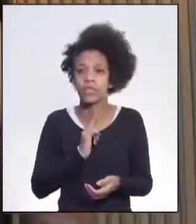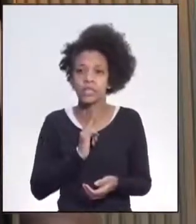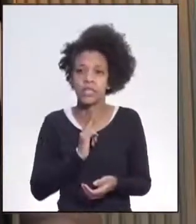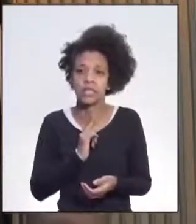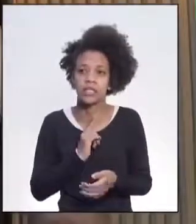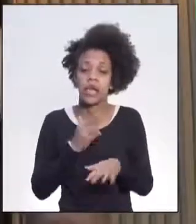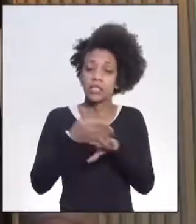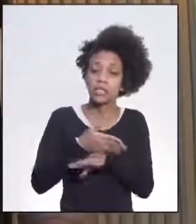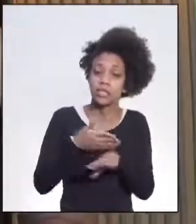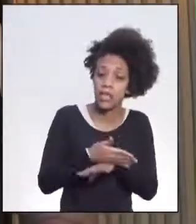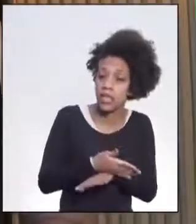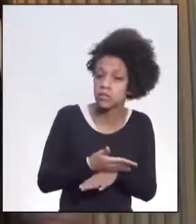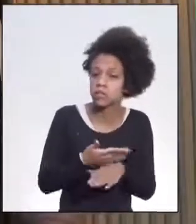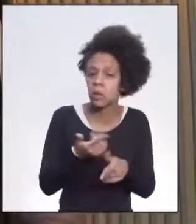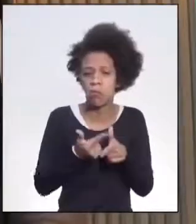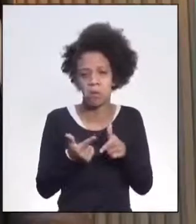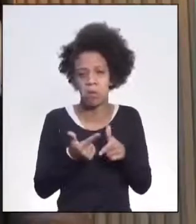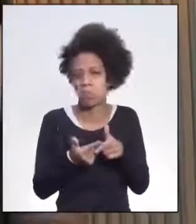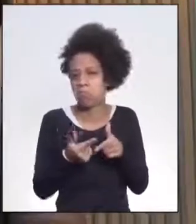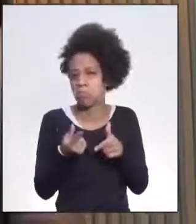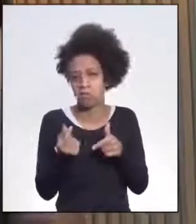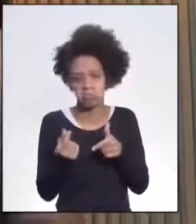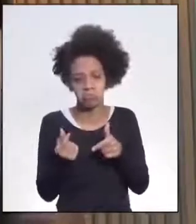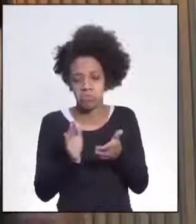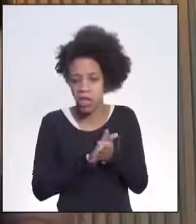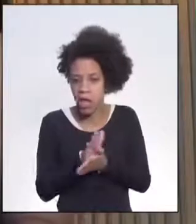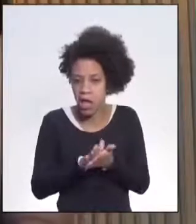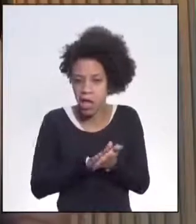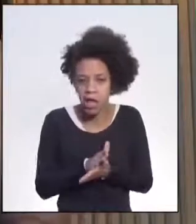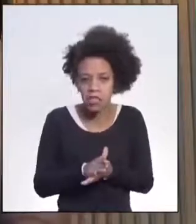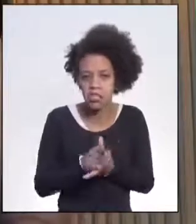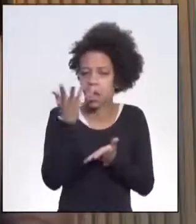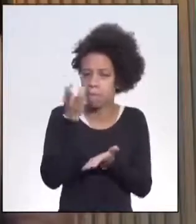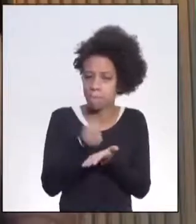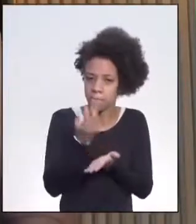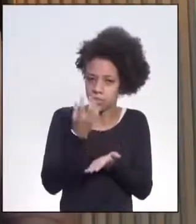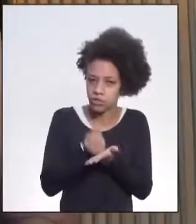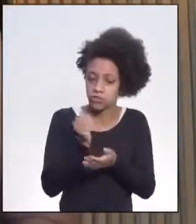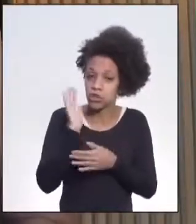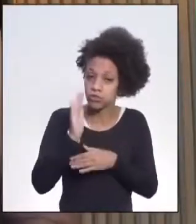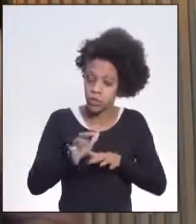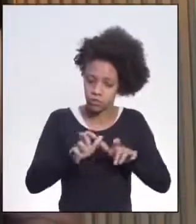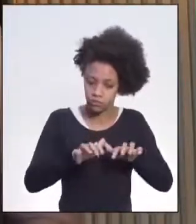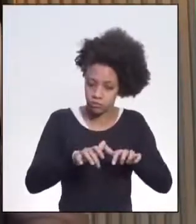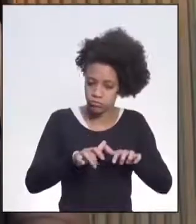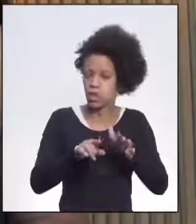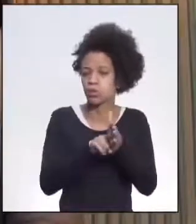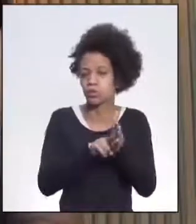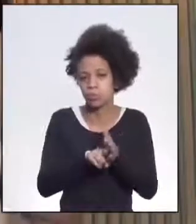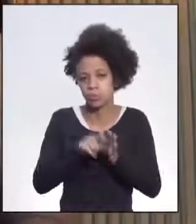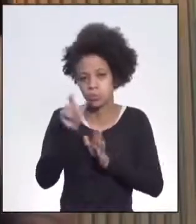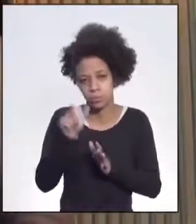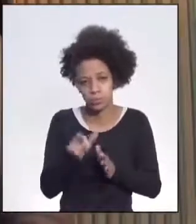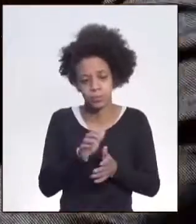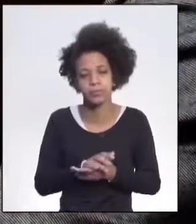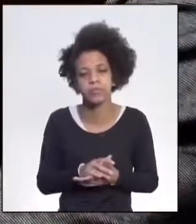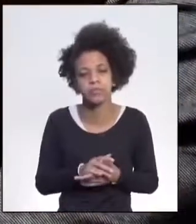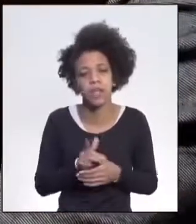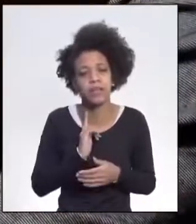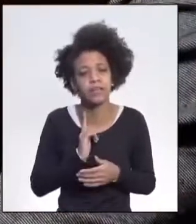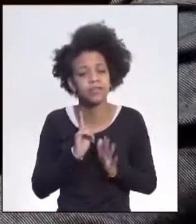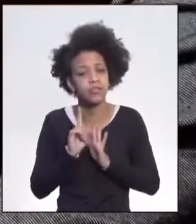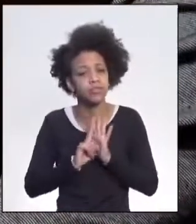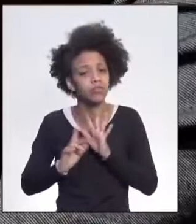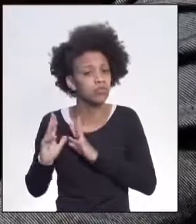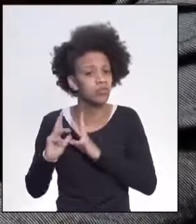este acesso sem problemas de custo, podendo fazer o download diretamente do computador do pesquisador, ele tem todo esse